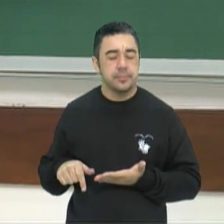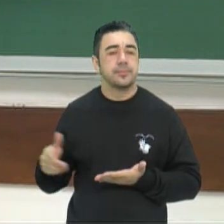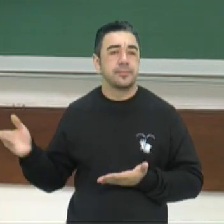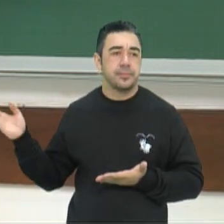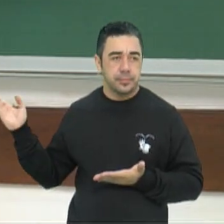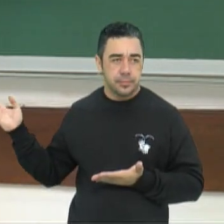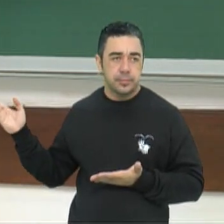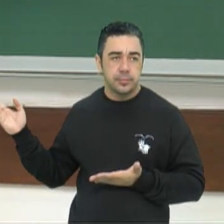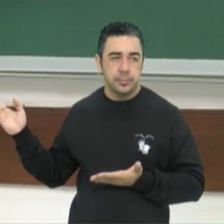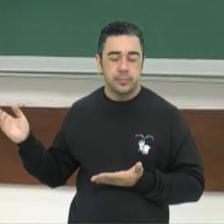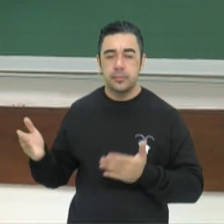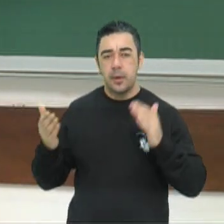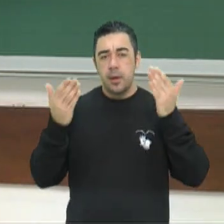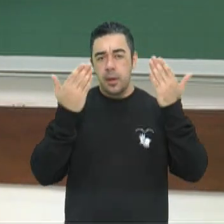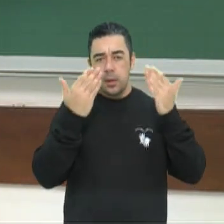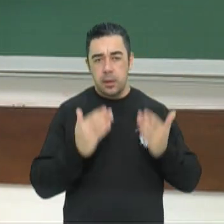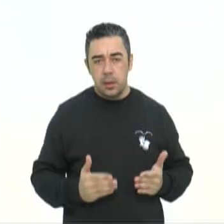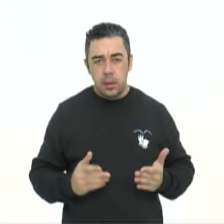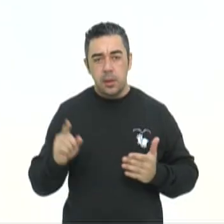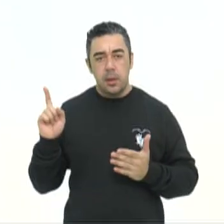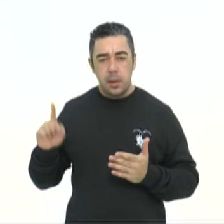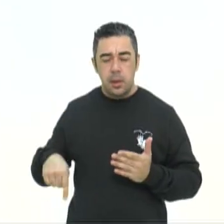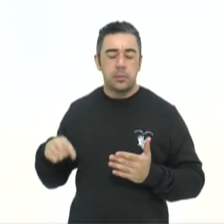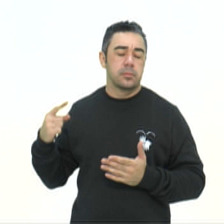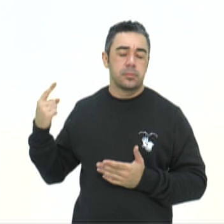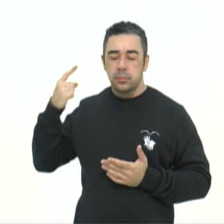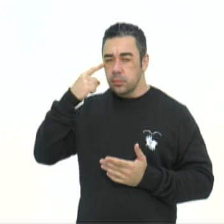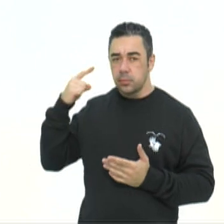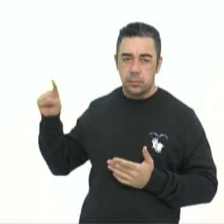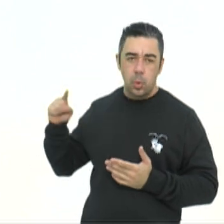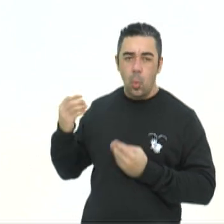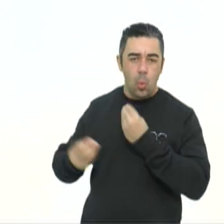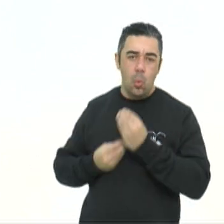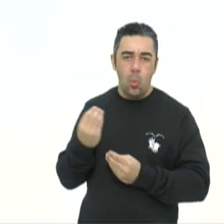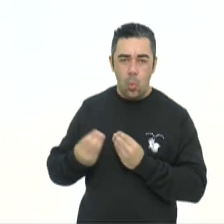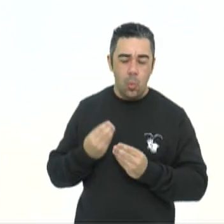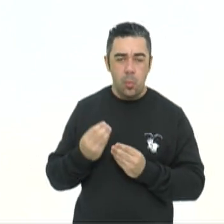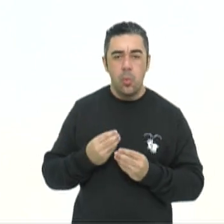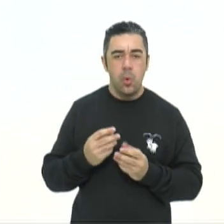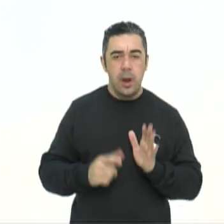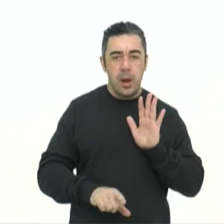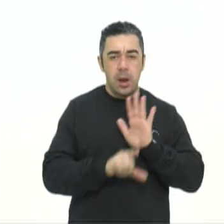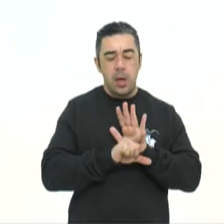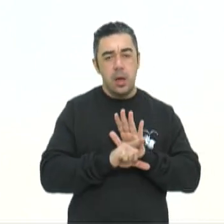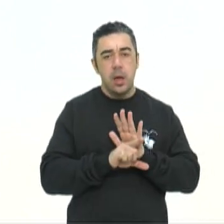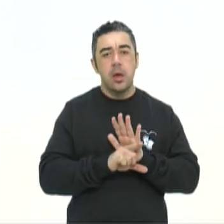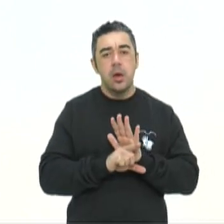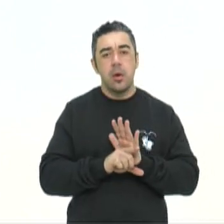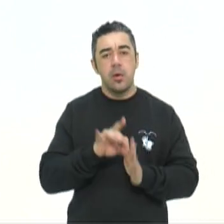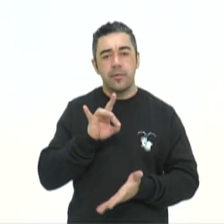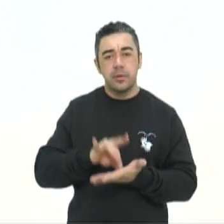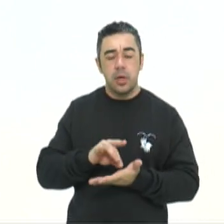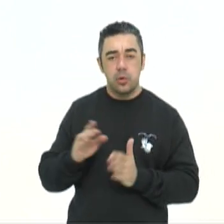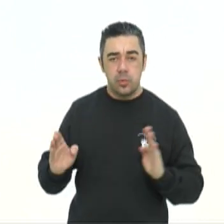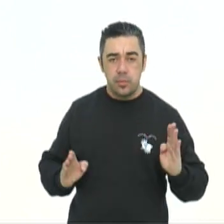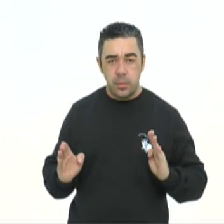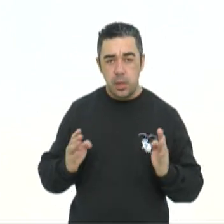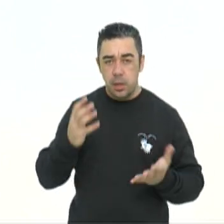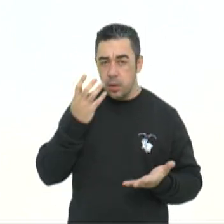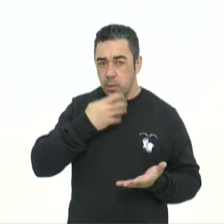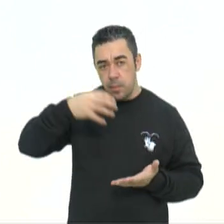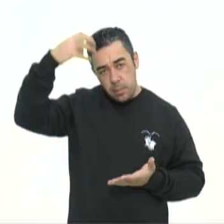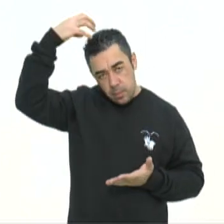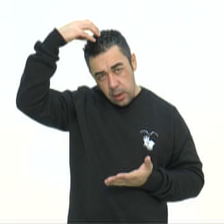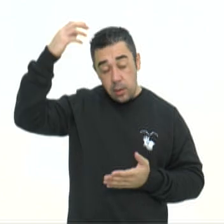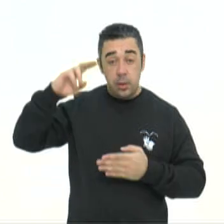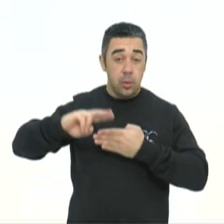de fazer o quê? De analisar as políticas oficiais com relação ao indígena durante o Império, estendendo as suas consequências no